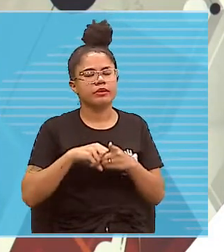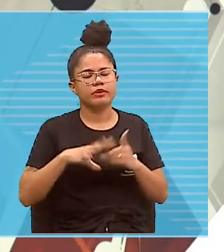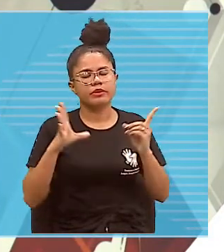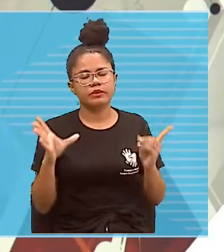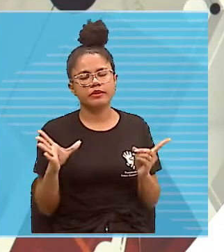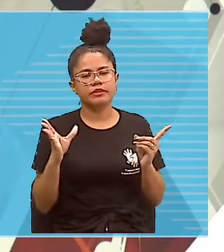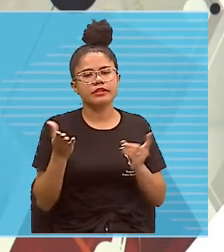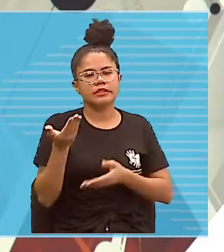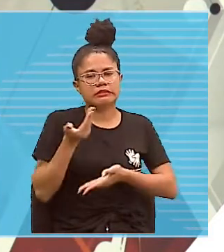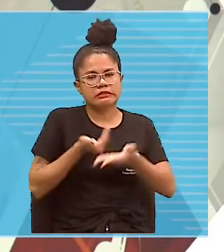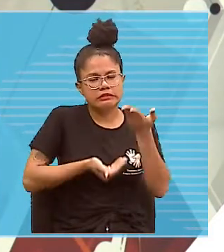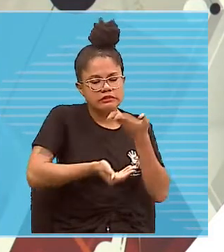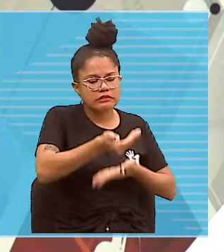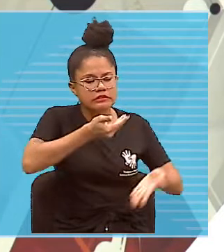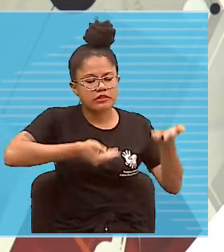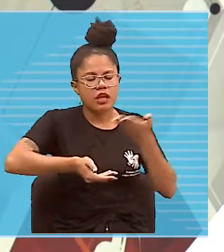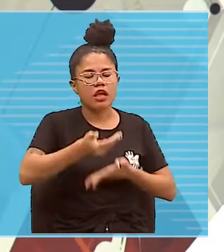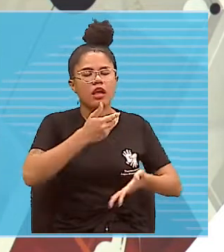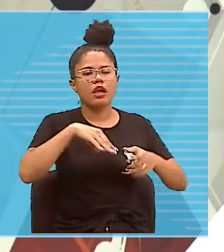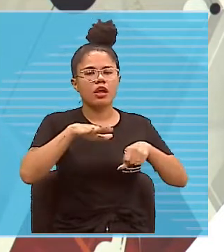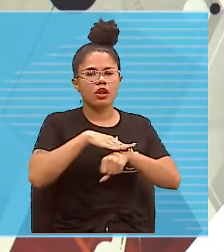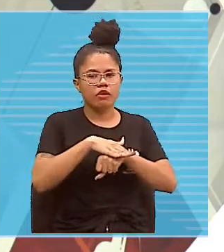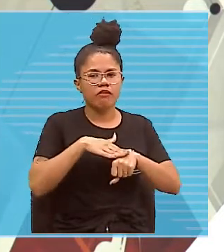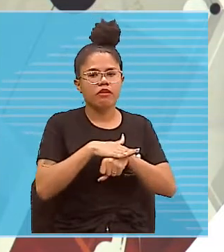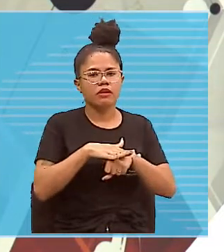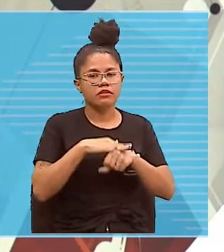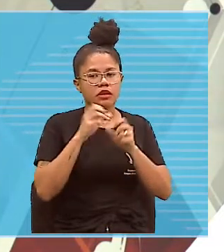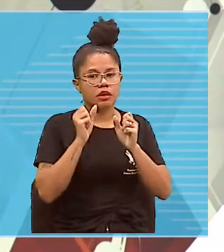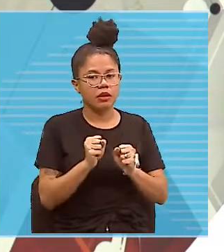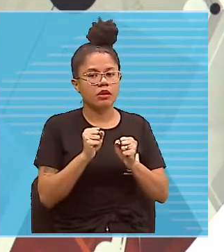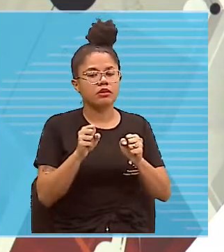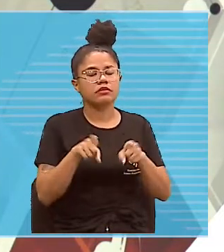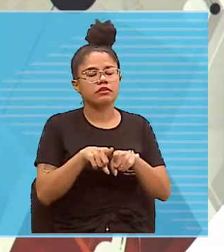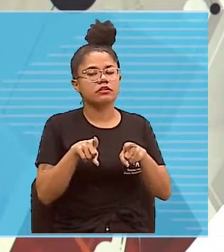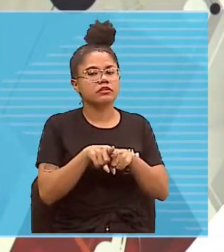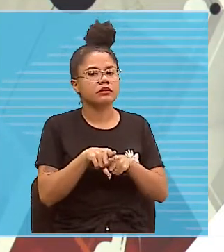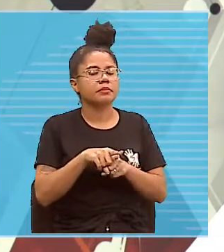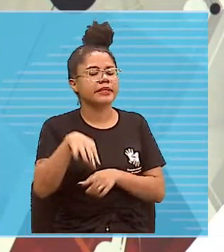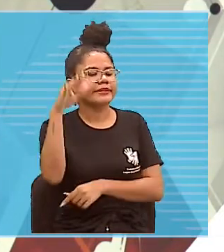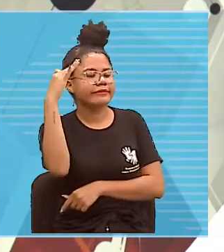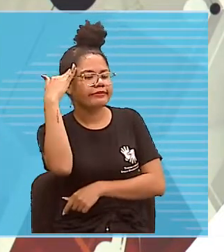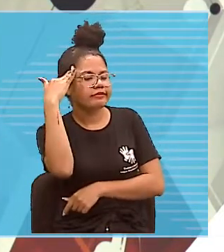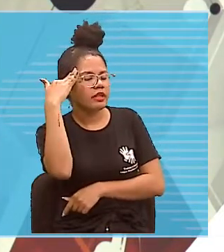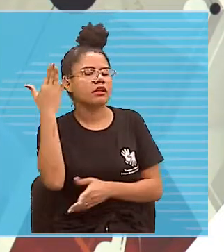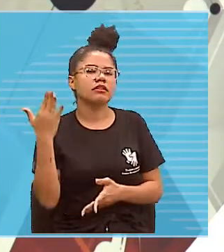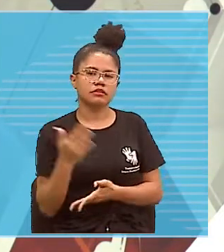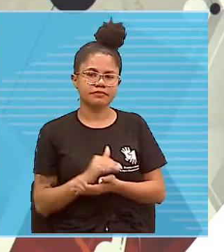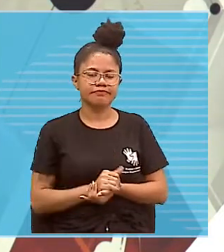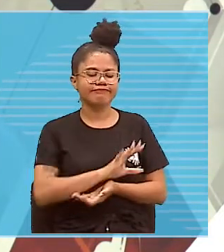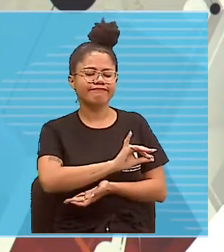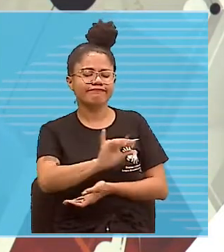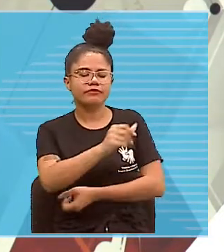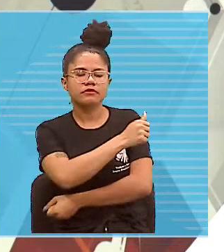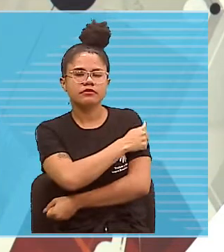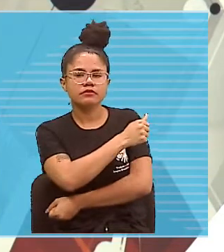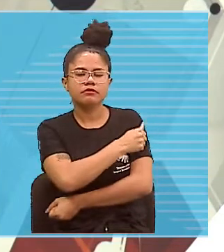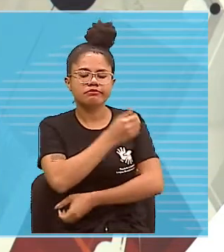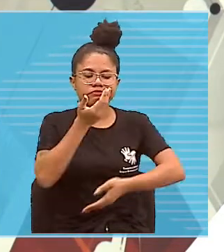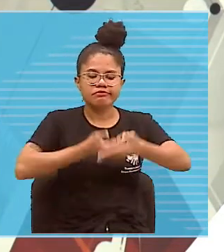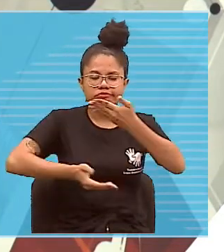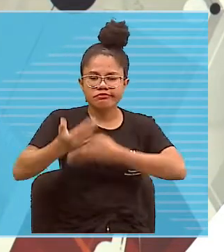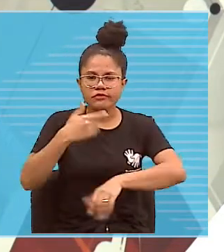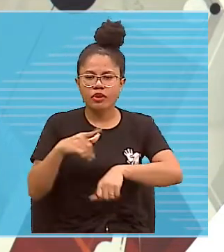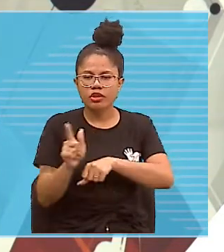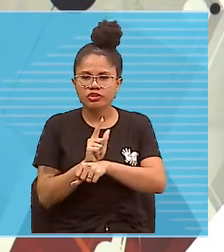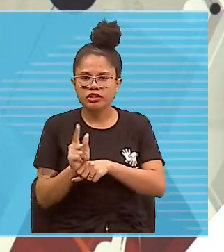argumentar, dialogar e podem ser ouvidos nesse espaço escolar. Isso é uma gestão democrática e isso